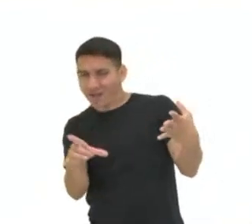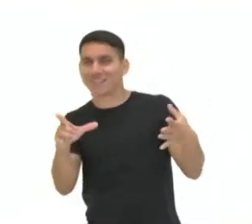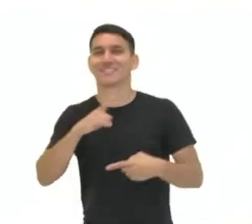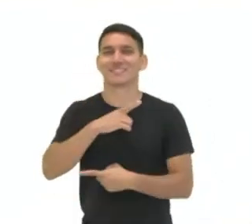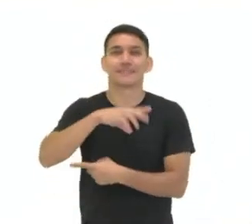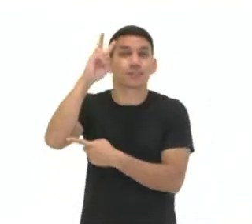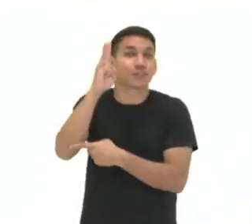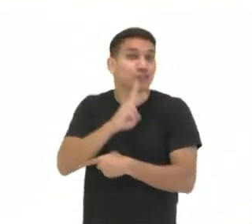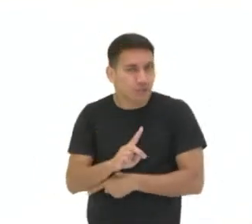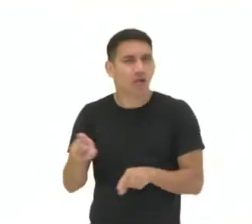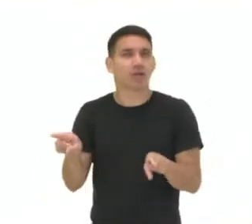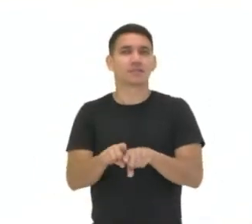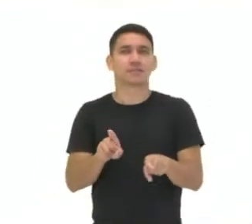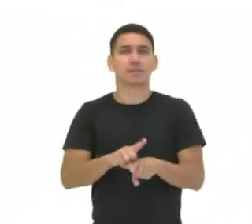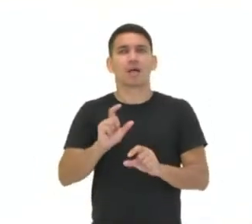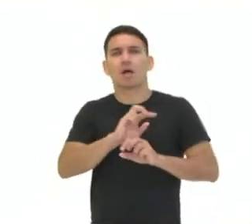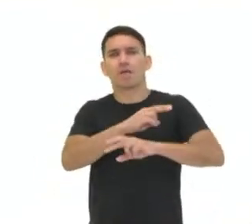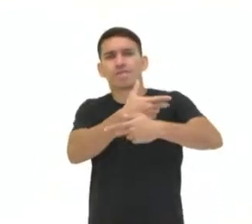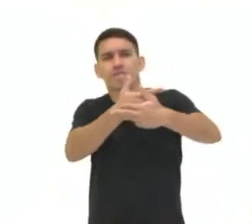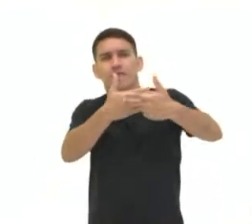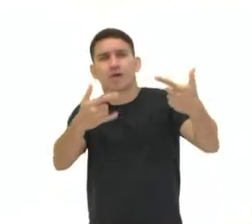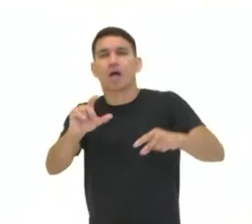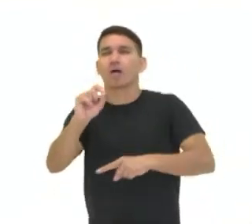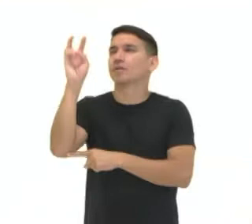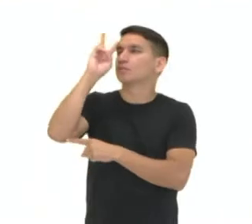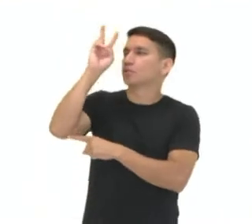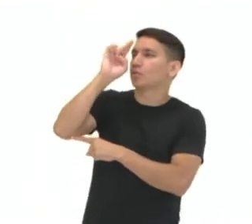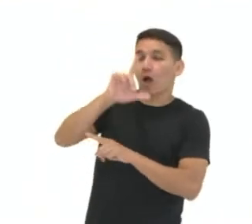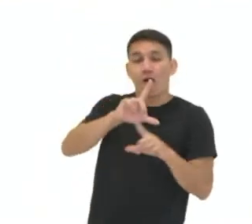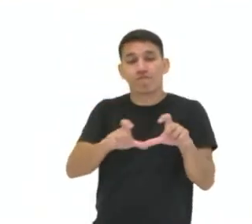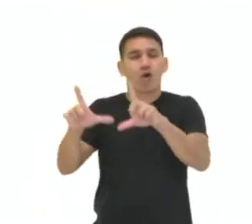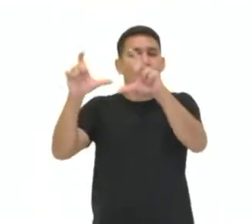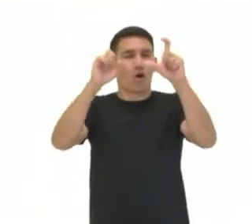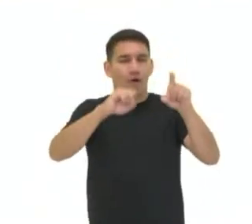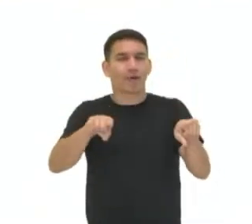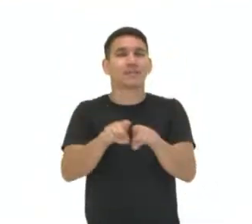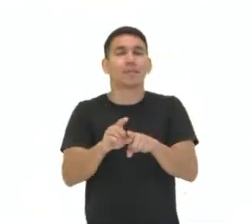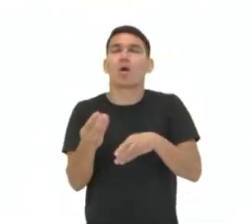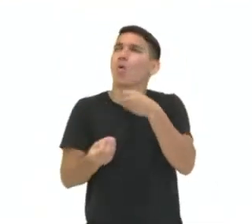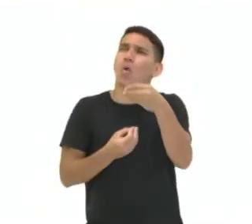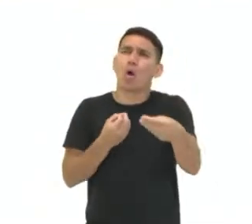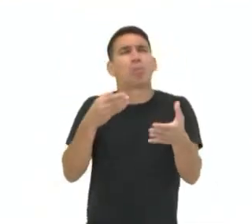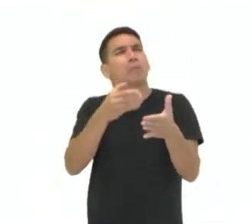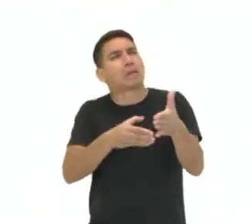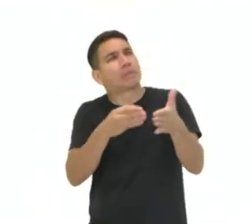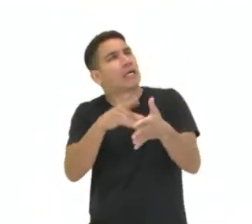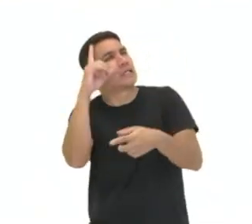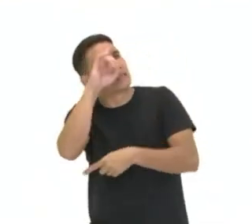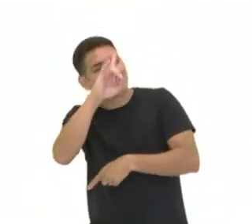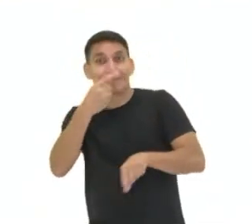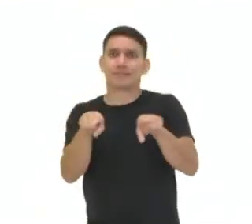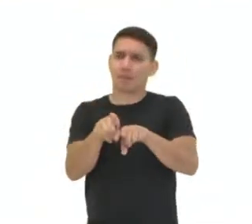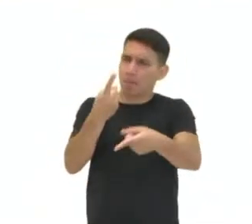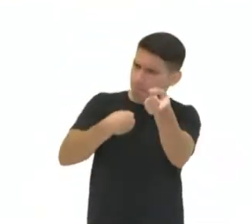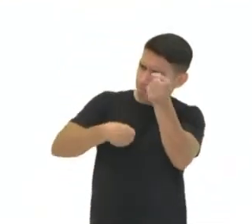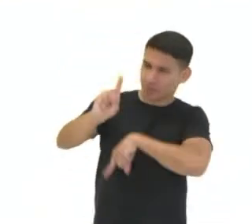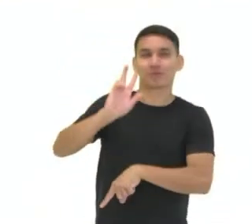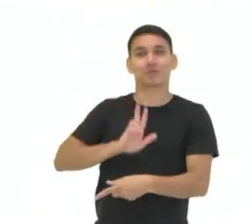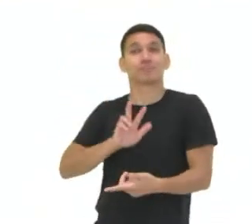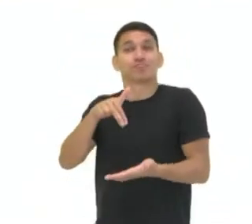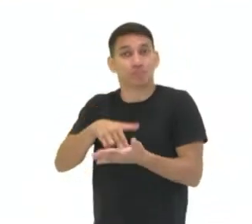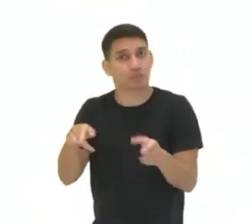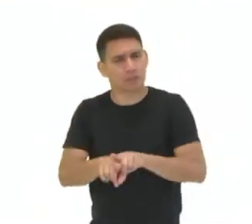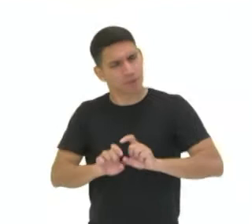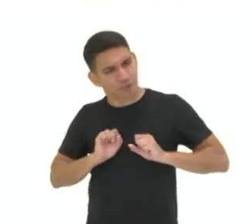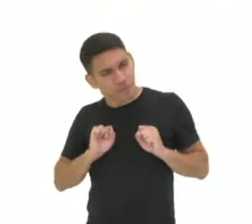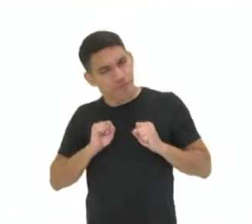histórias, fotografias, lembranças das dificuldades e das conquistas, além da disposição de mergulhar